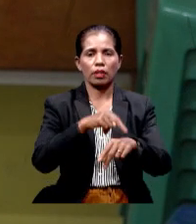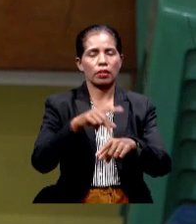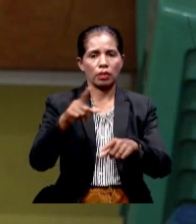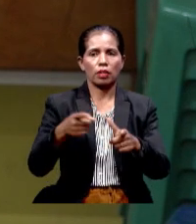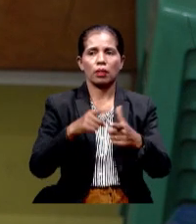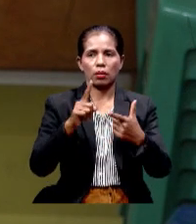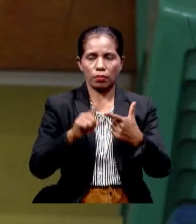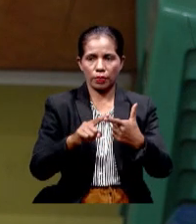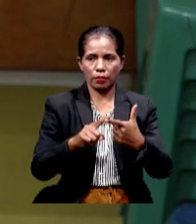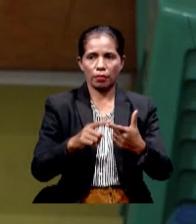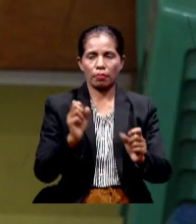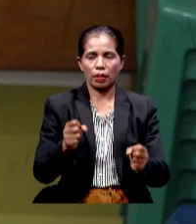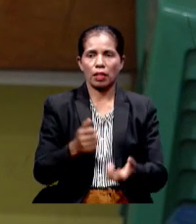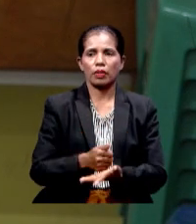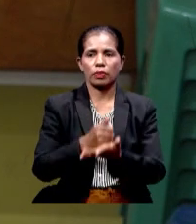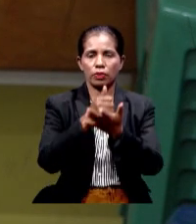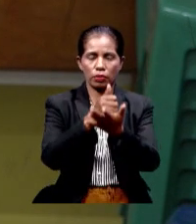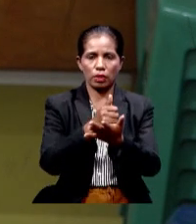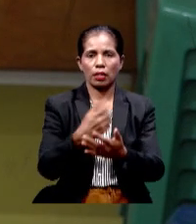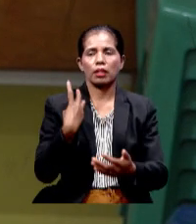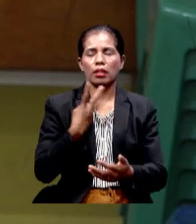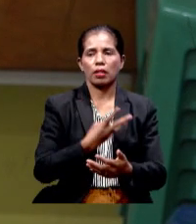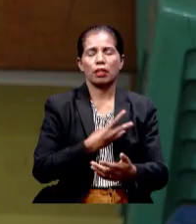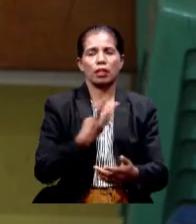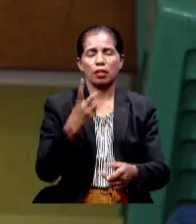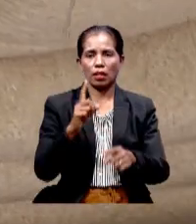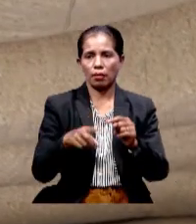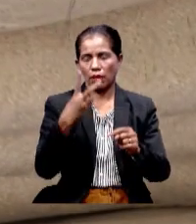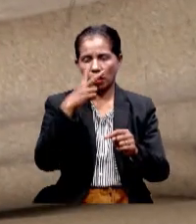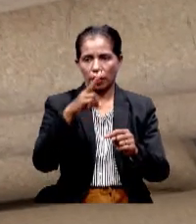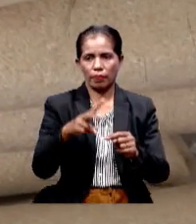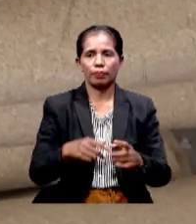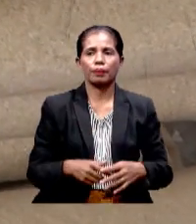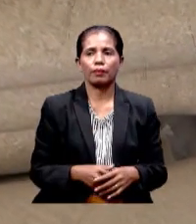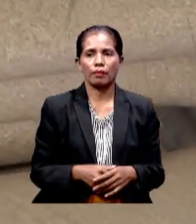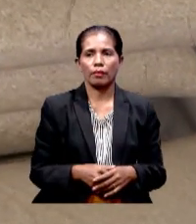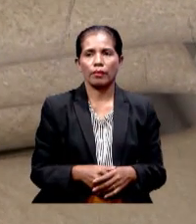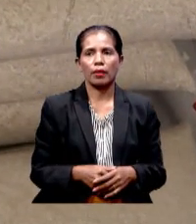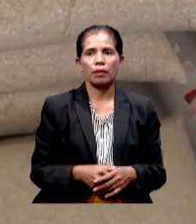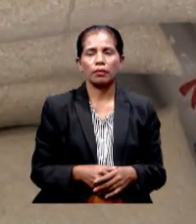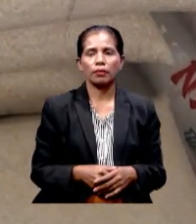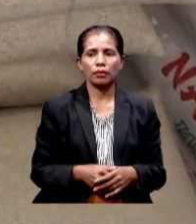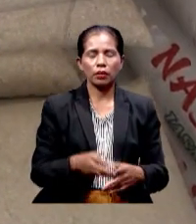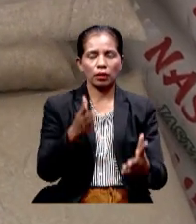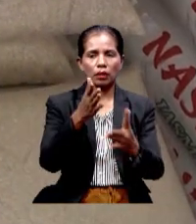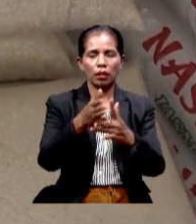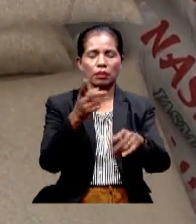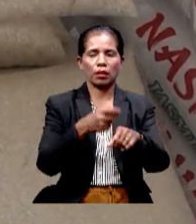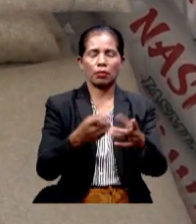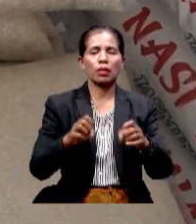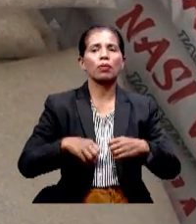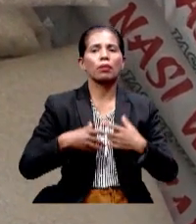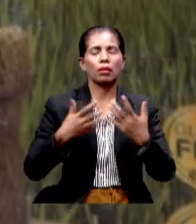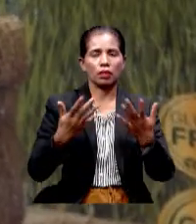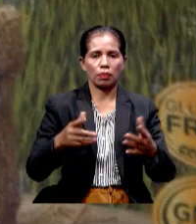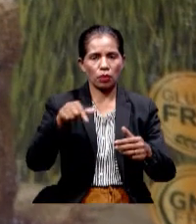sira bele ajuda ita. Buat nebe ita la bele kontrola iha spetu ita ne. Tama iha situasang ita ne uen sama governo